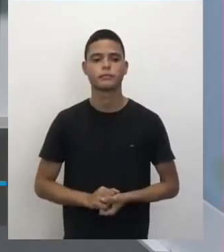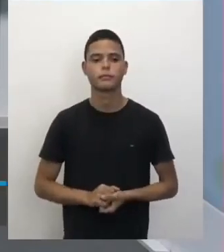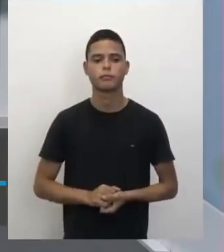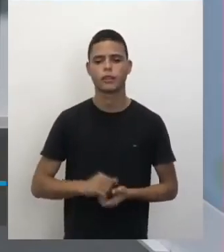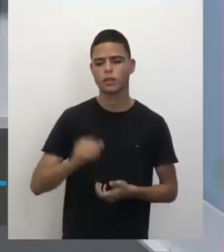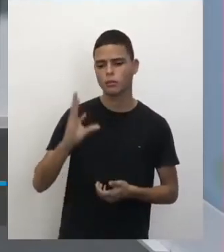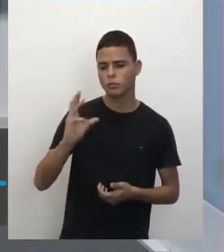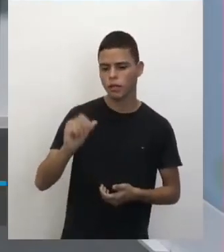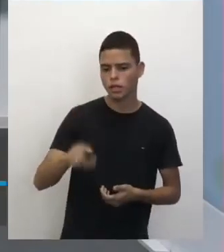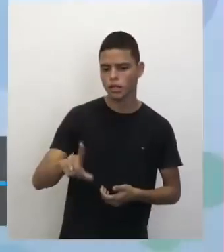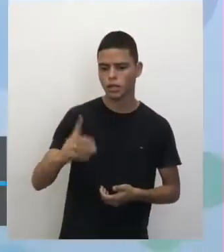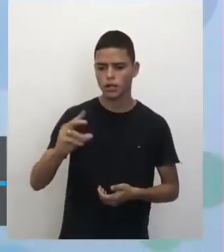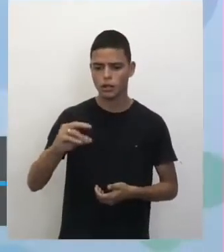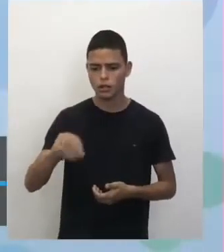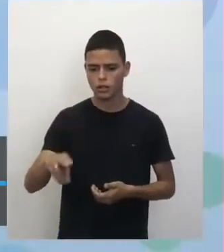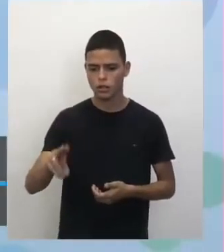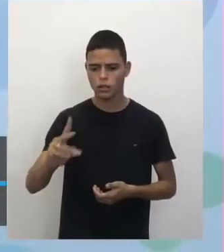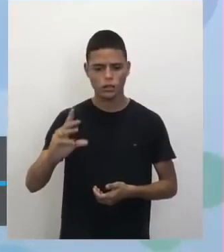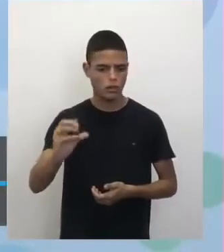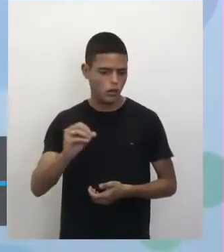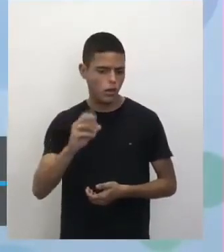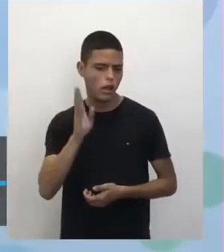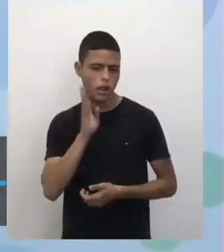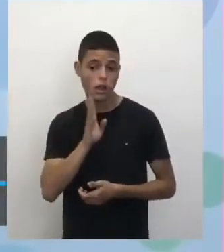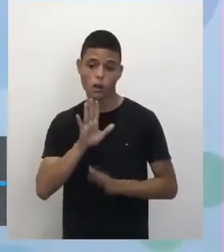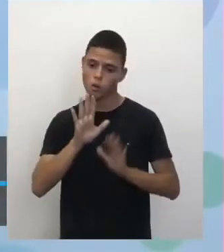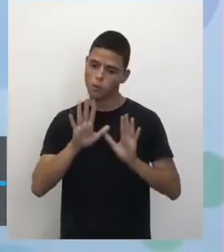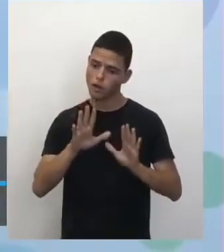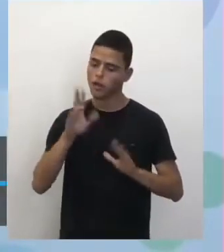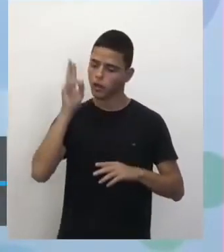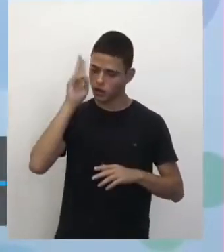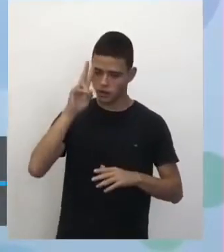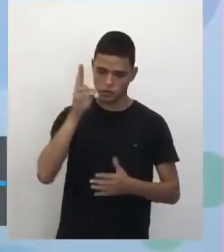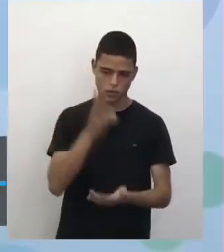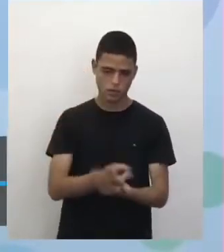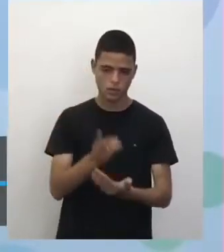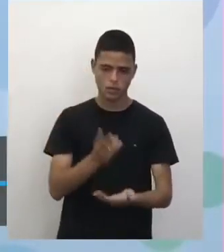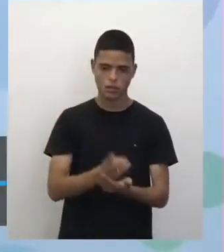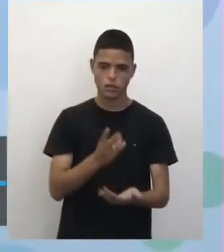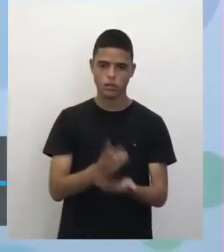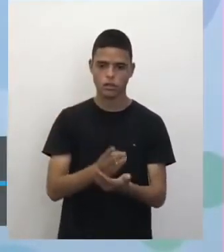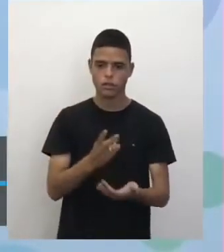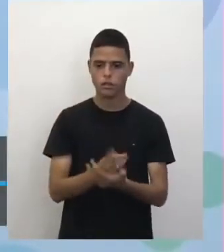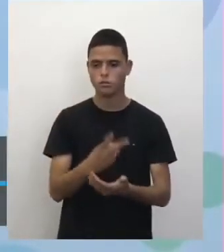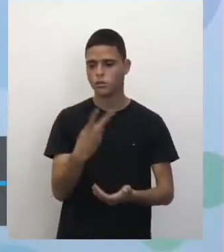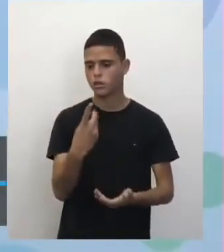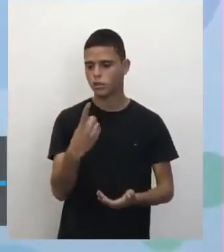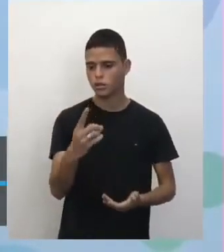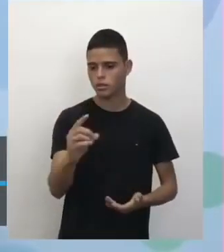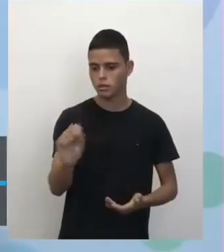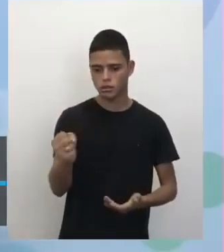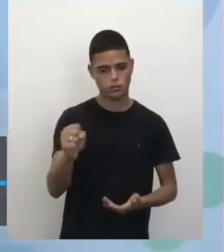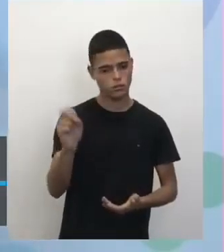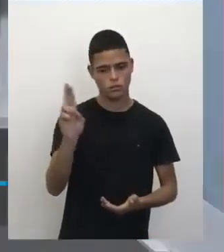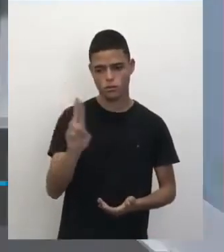é legal, né? Mas sempre lembrando que sempre vai funcionar 18, porque sempre eles colocam para reserva, ou até porque pode haver um superaquecimento, né?